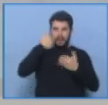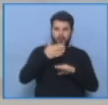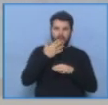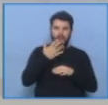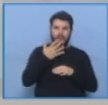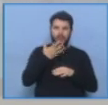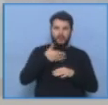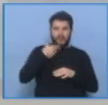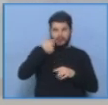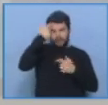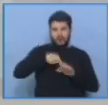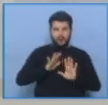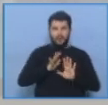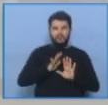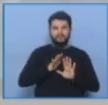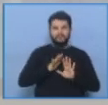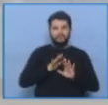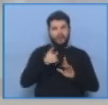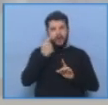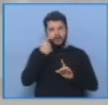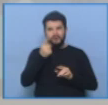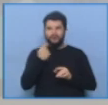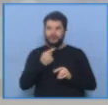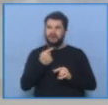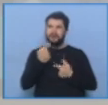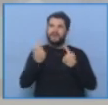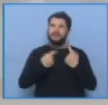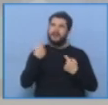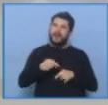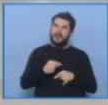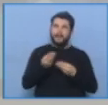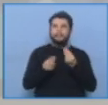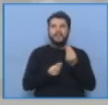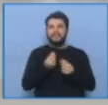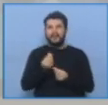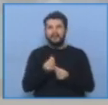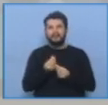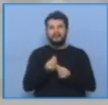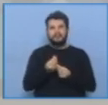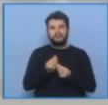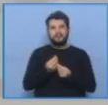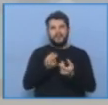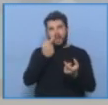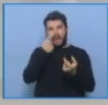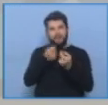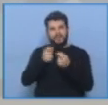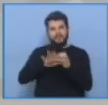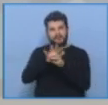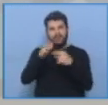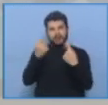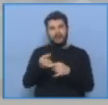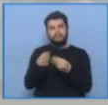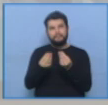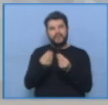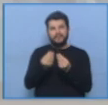possíveis. E acho que uma das tentações que nós muitas vezes temos ao modo como nos aproximamos desta situação